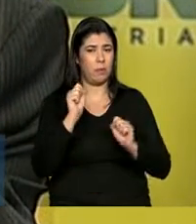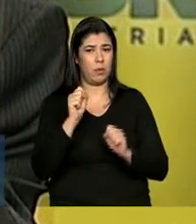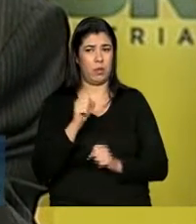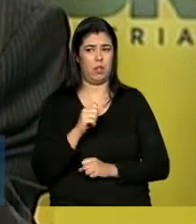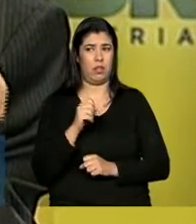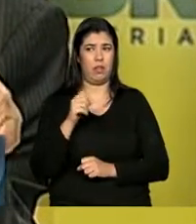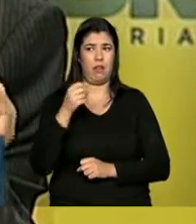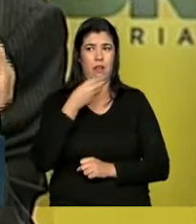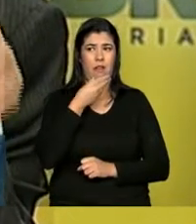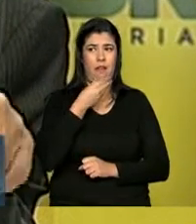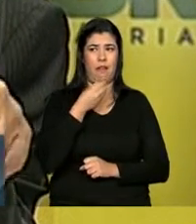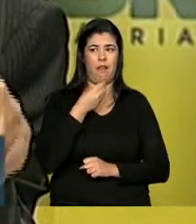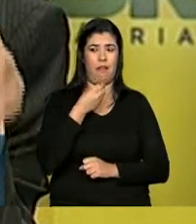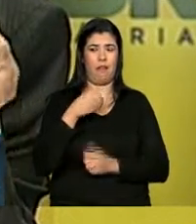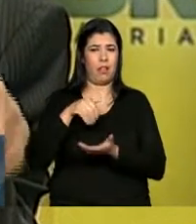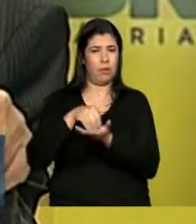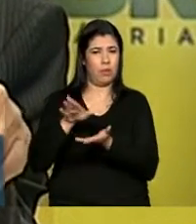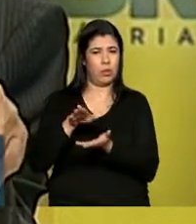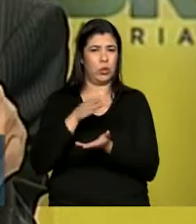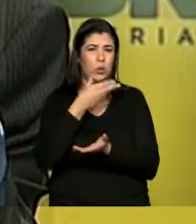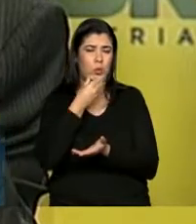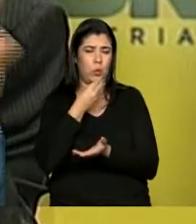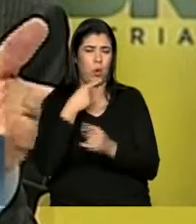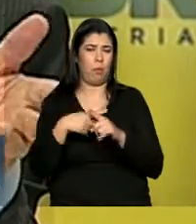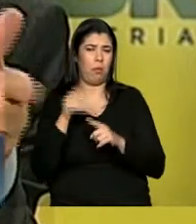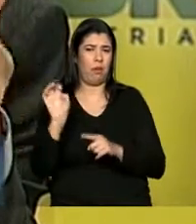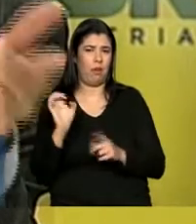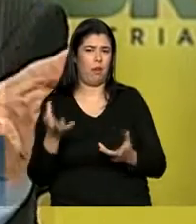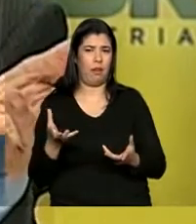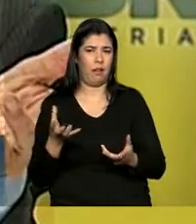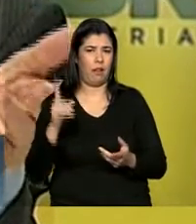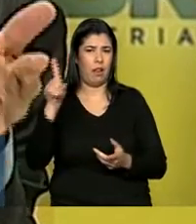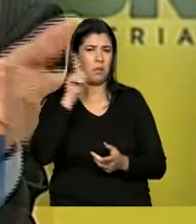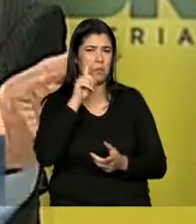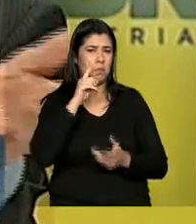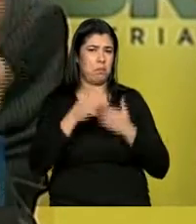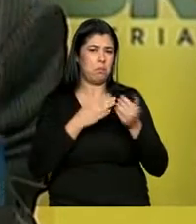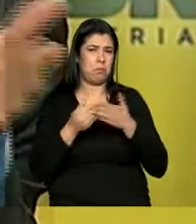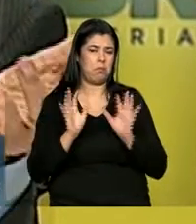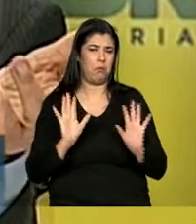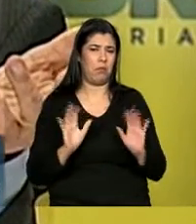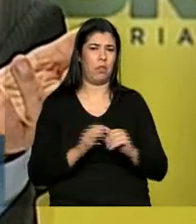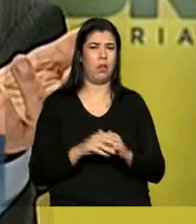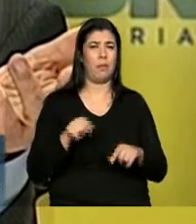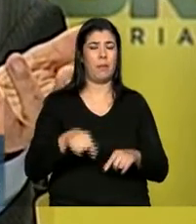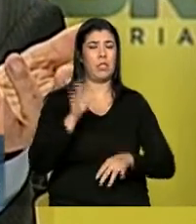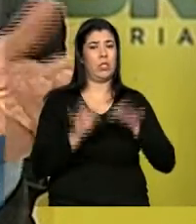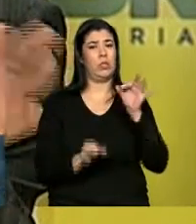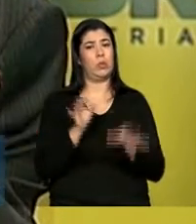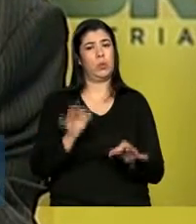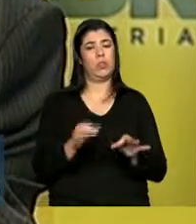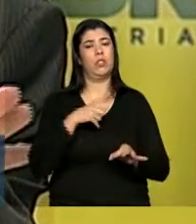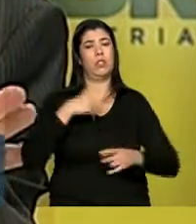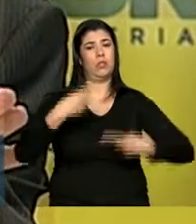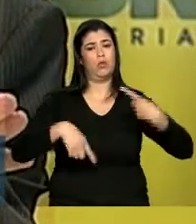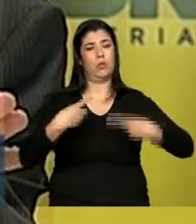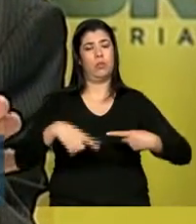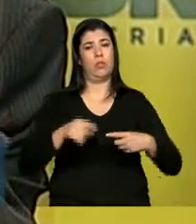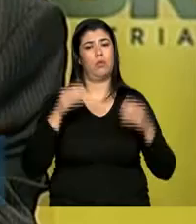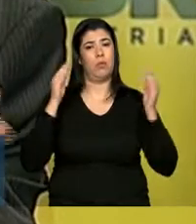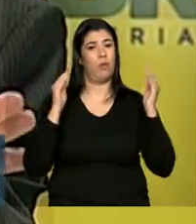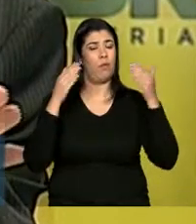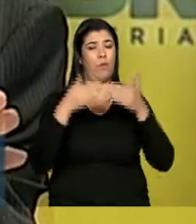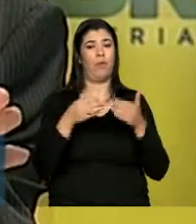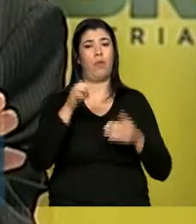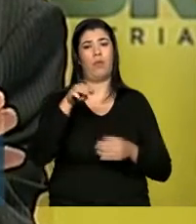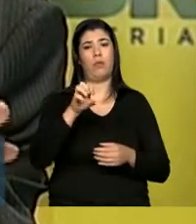despedido por ser gay constitui uma ilegalidade. Talvez a gente possa ter casos, a justiça acabe discutindo, mas não é o foco do MEC.